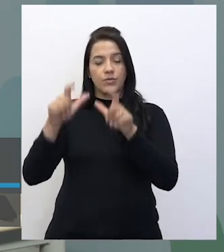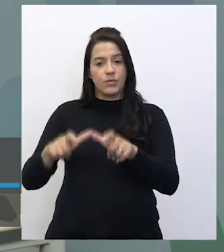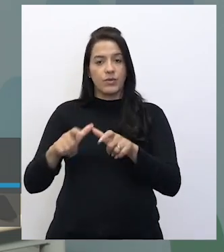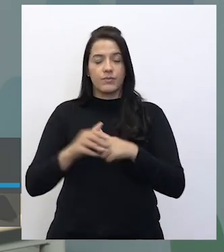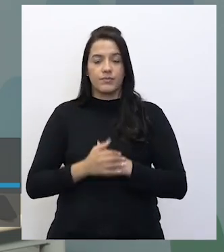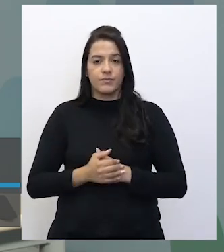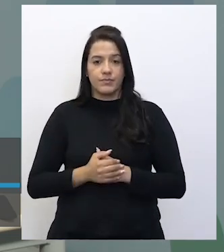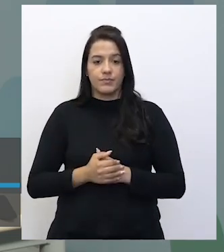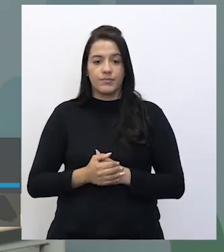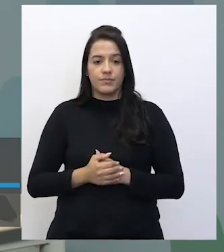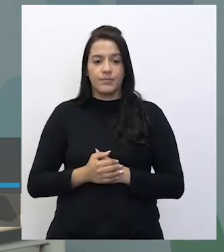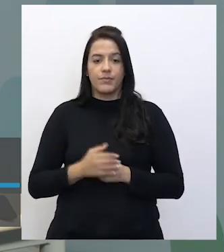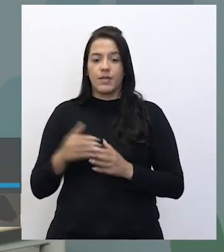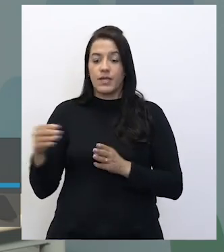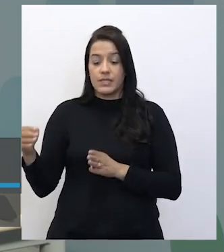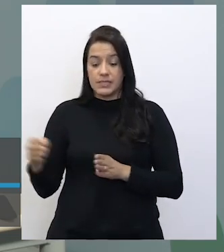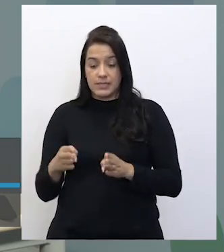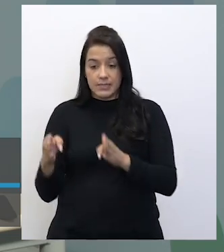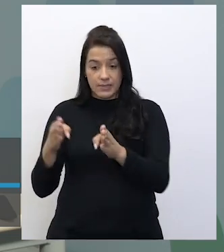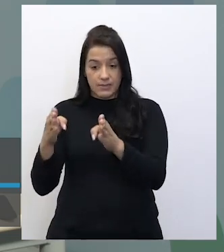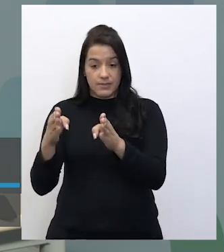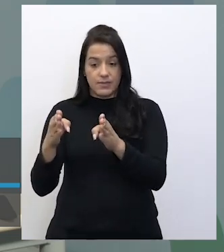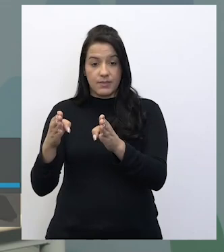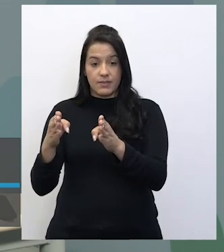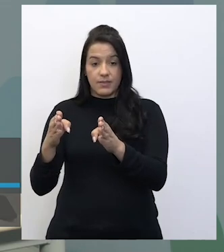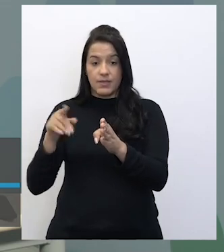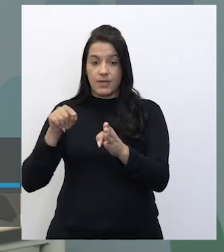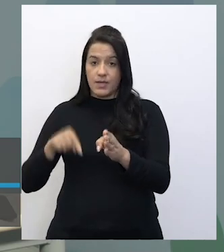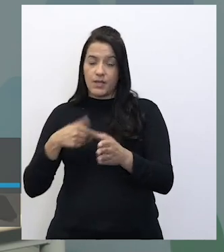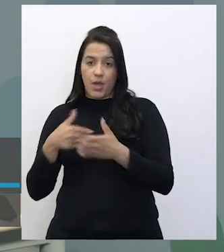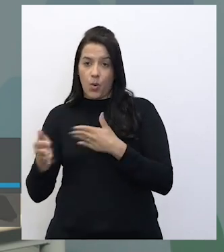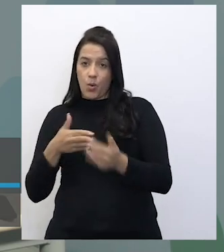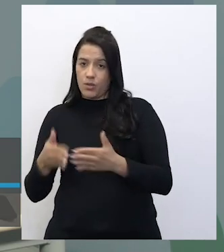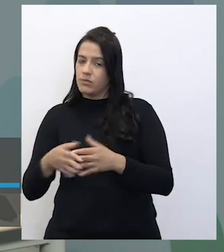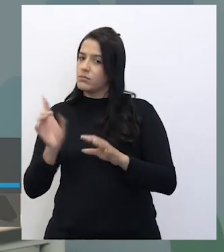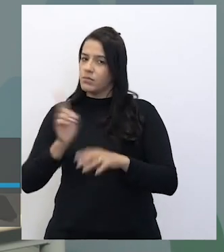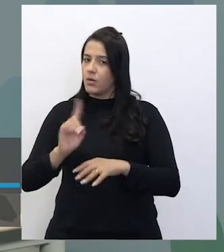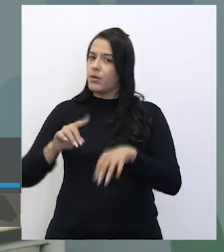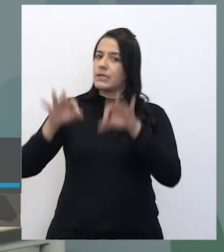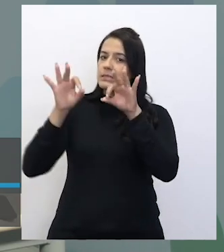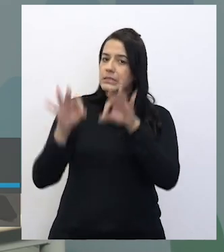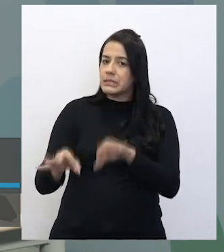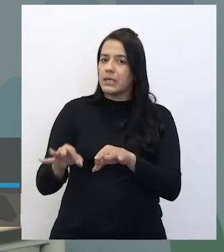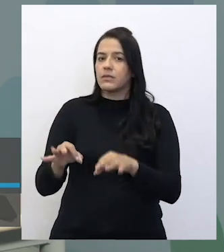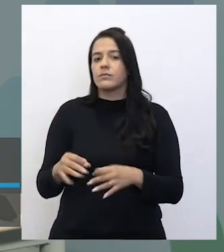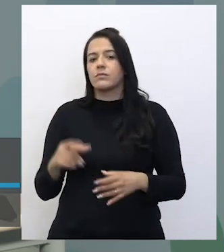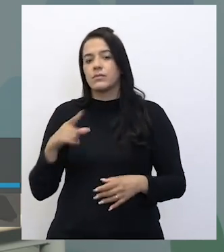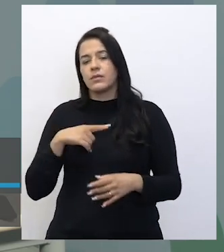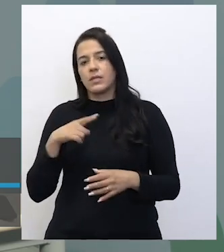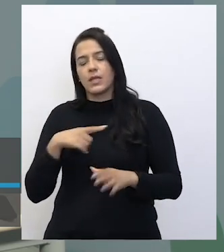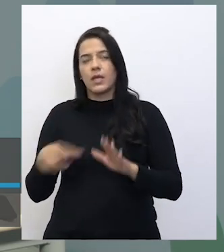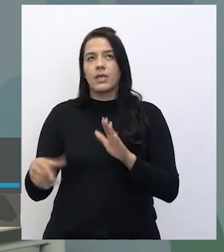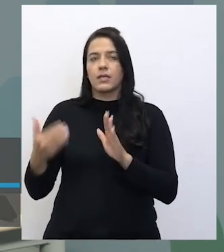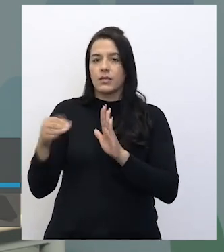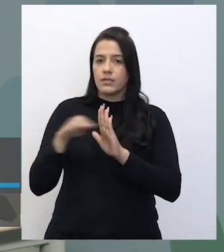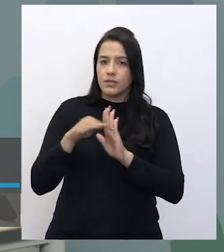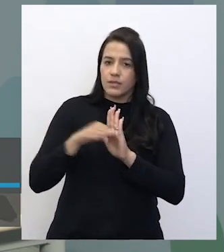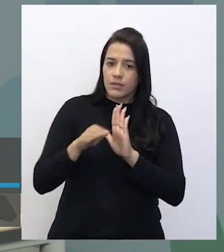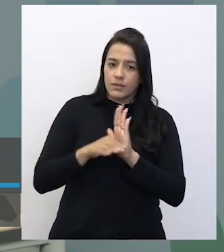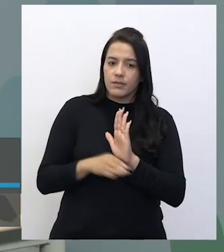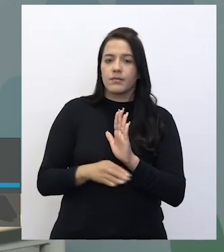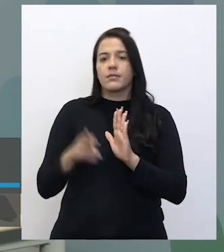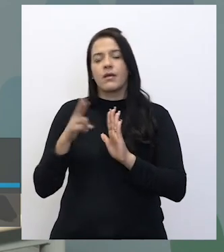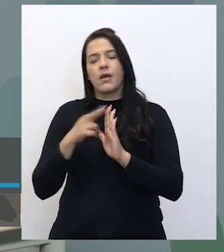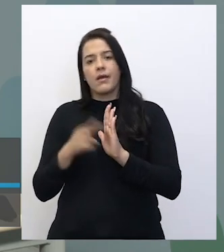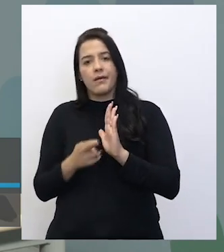determinado lugar. Este caminho, ele não é também qualquer caminho, ele é um caminho que segue determinadas normas, determinadas